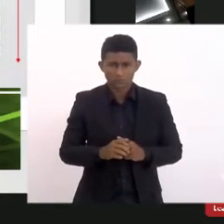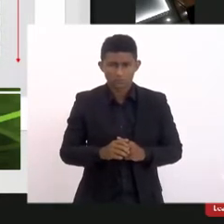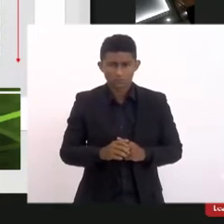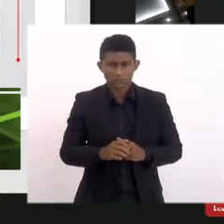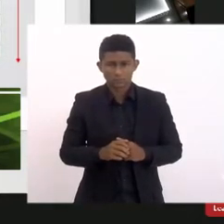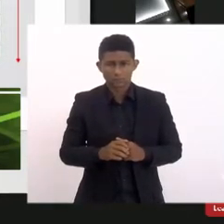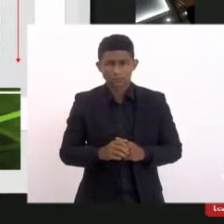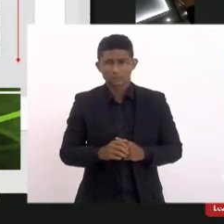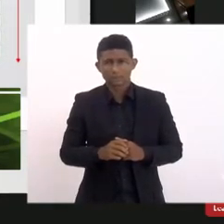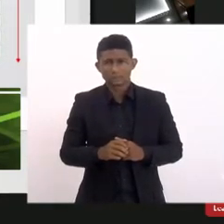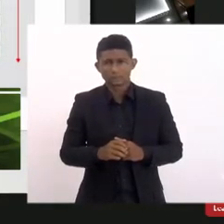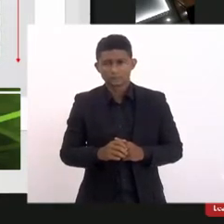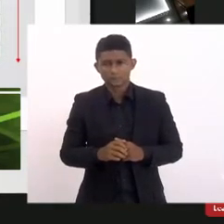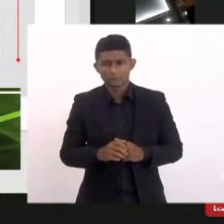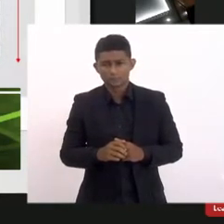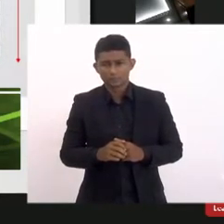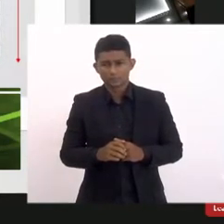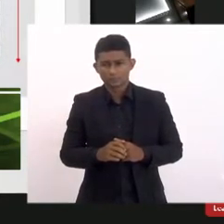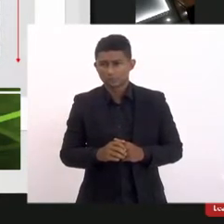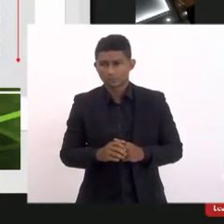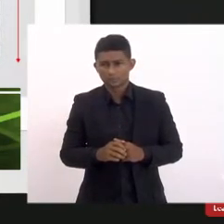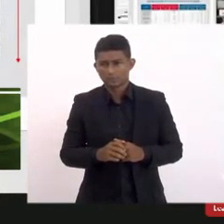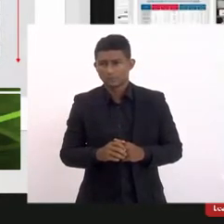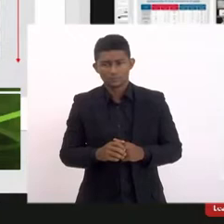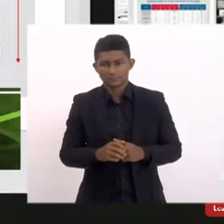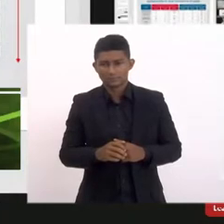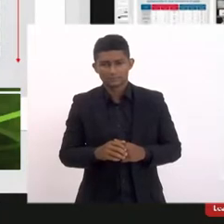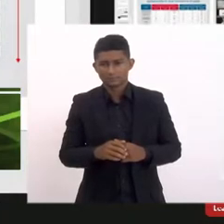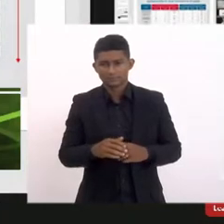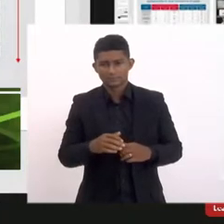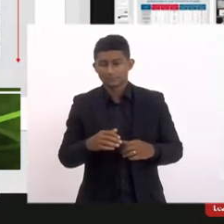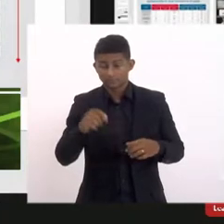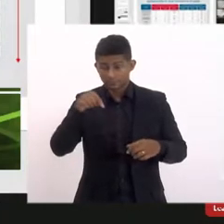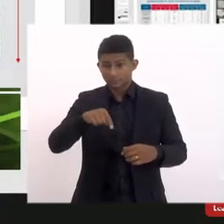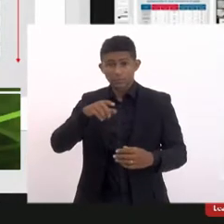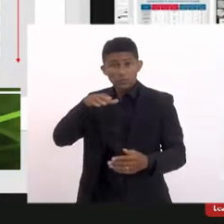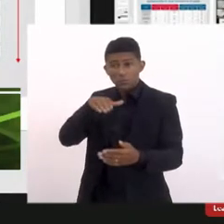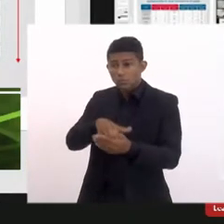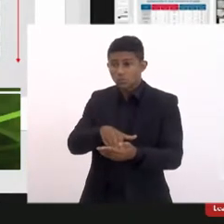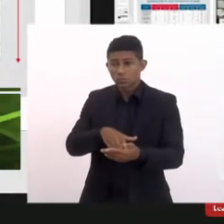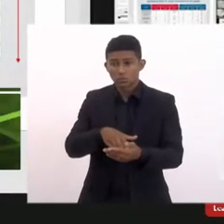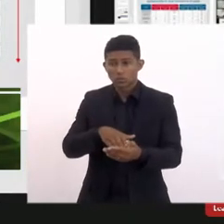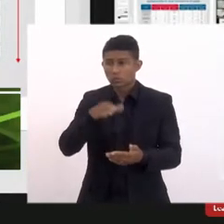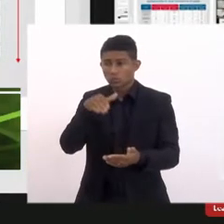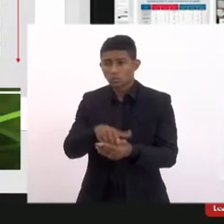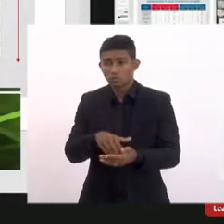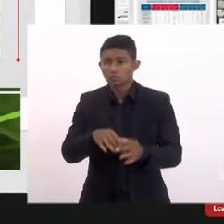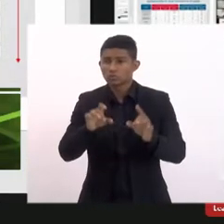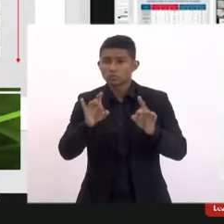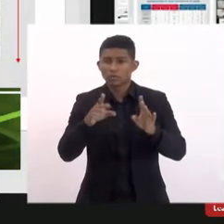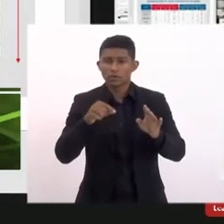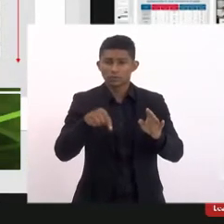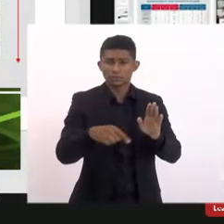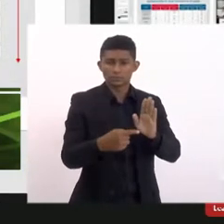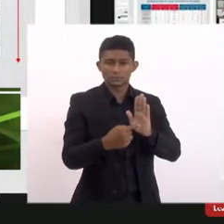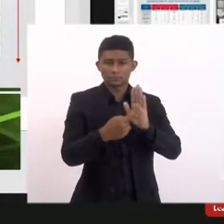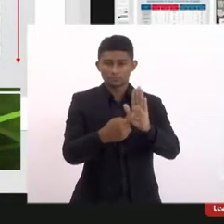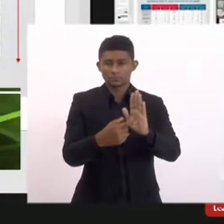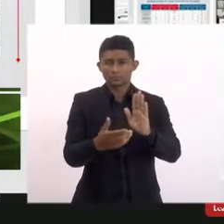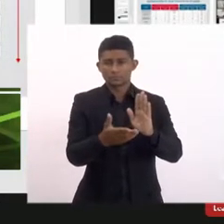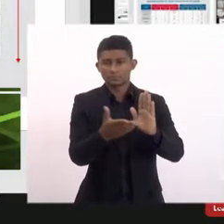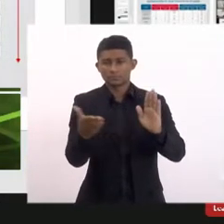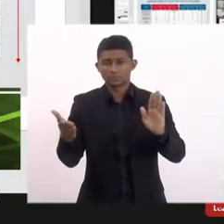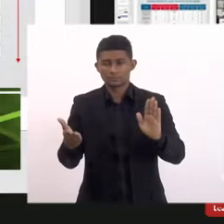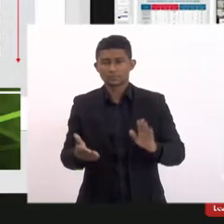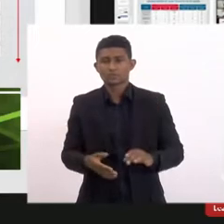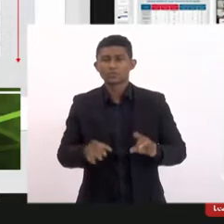Comentar essa questão do protocolo. Eu mostrei com o meu, que ele está falando. Esse é o último, tá? Eu não estou ouvindo. Só para mostrar, esse aqui é o último slide,